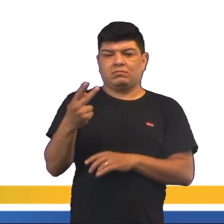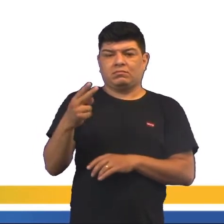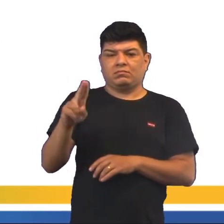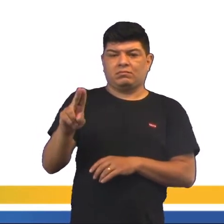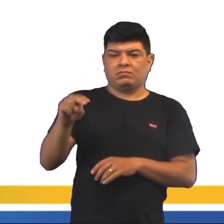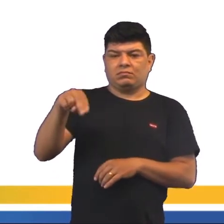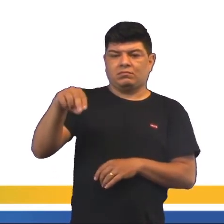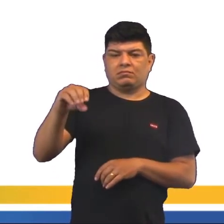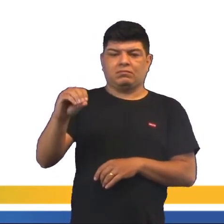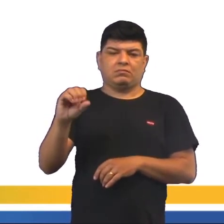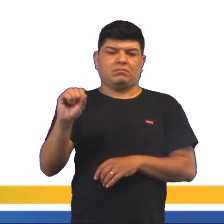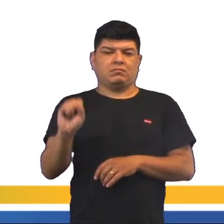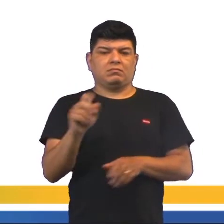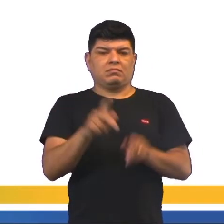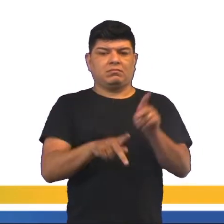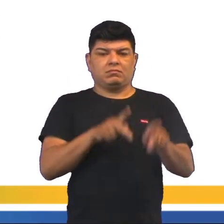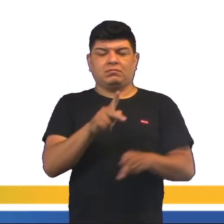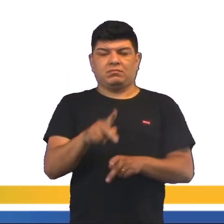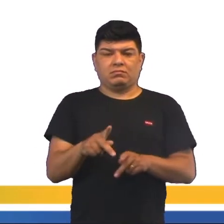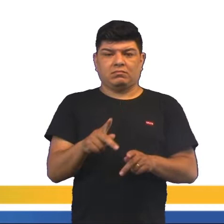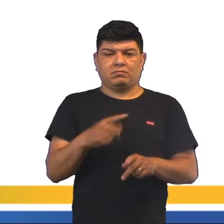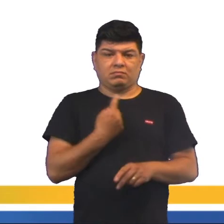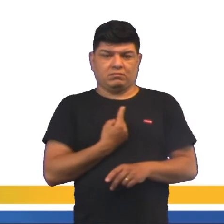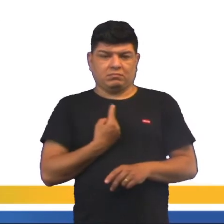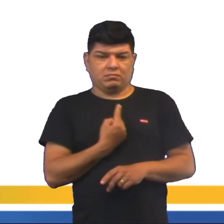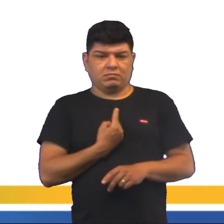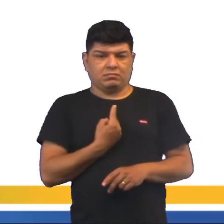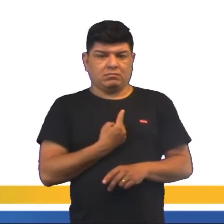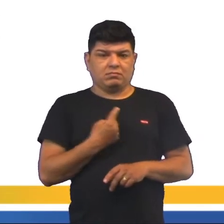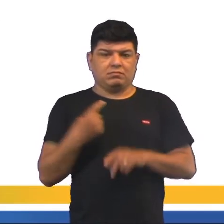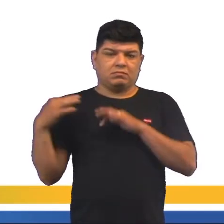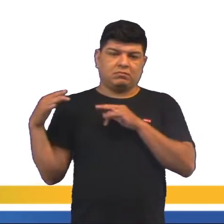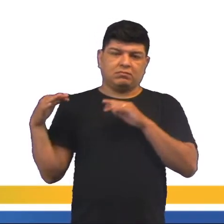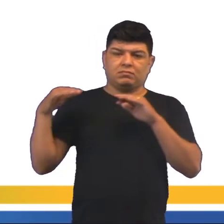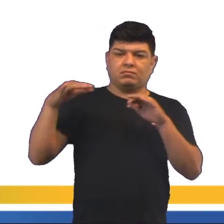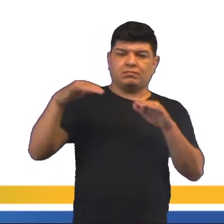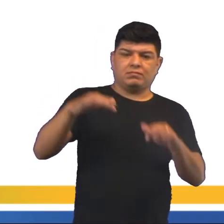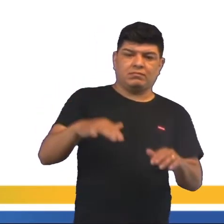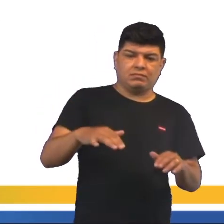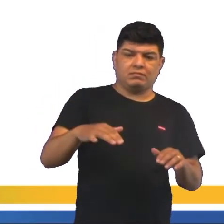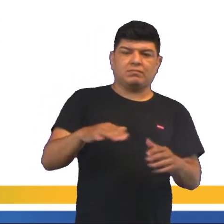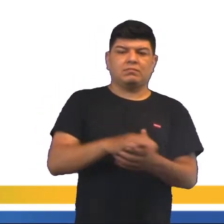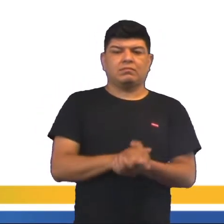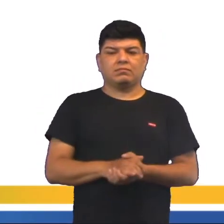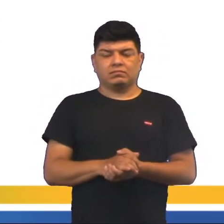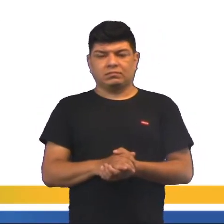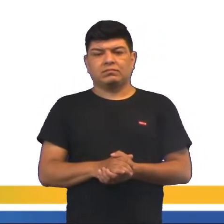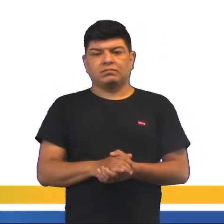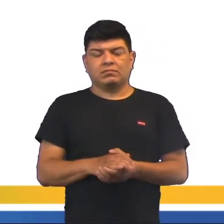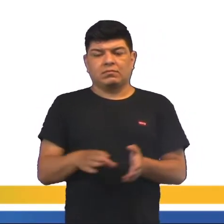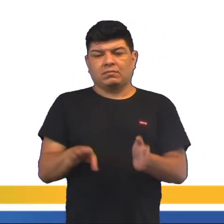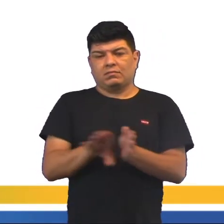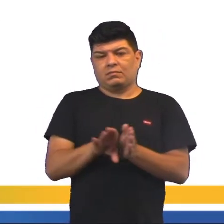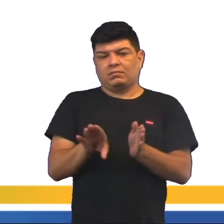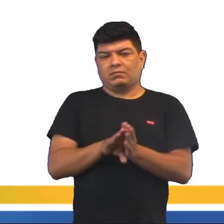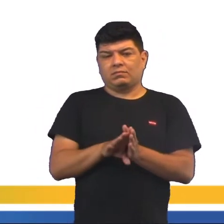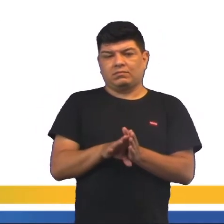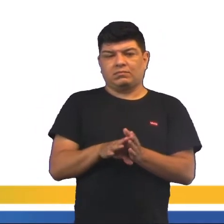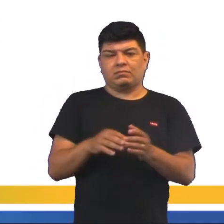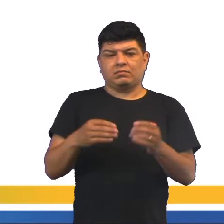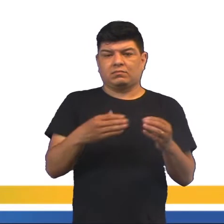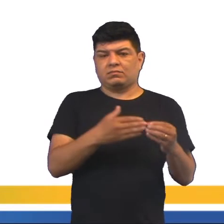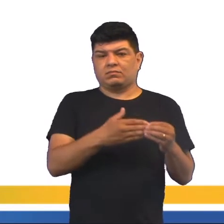dos hunos, né, que é um povo nômade que havia migrado, né, desde as estepes da Ásia Central. Por onde chegavam, os hunos